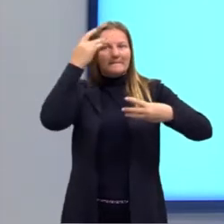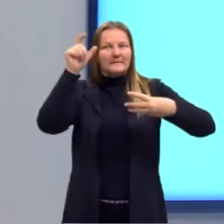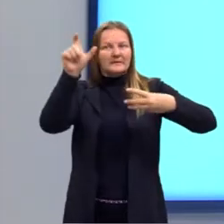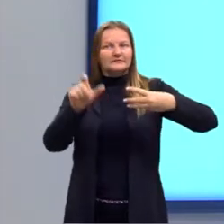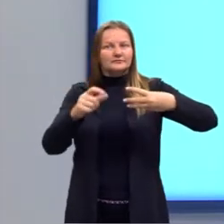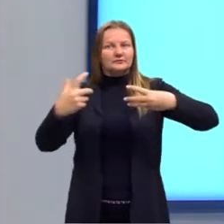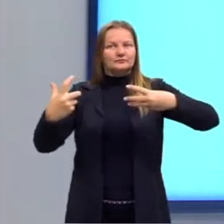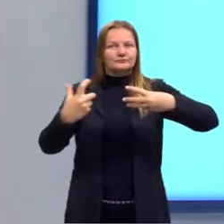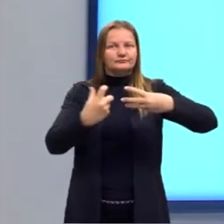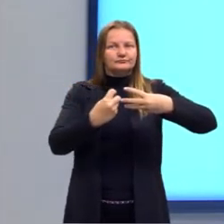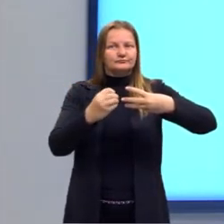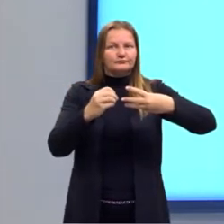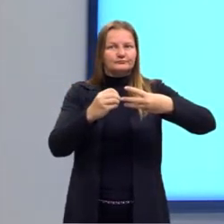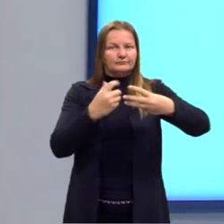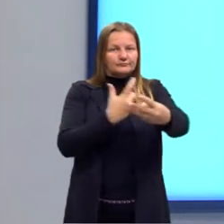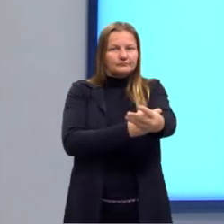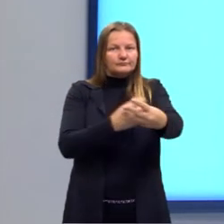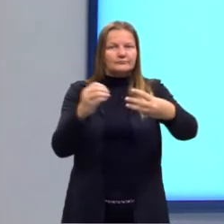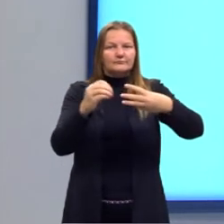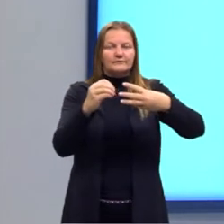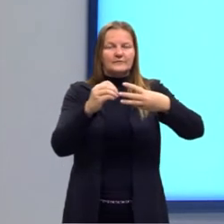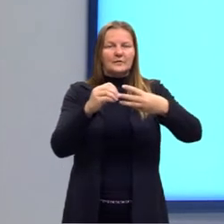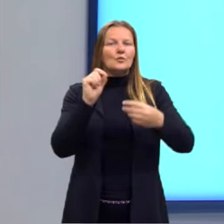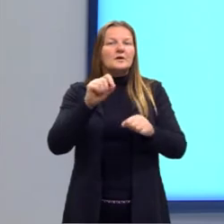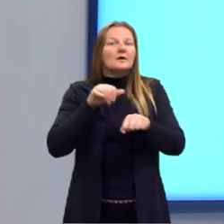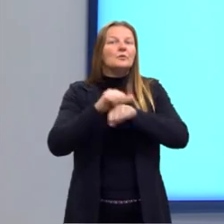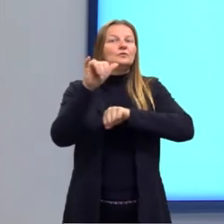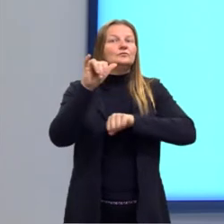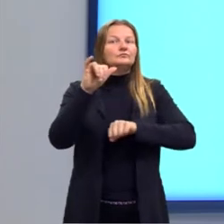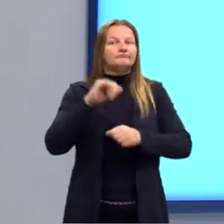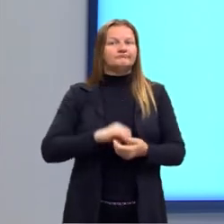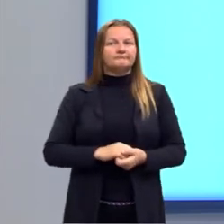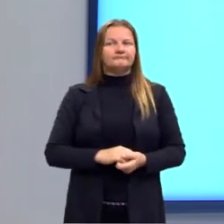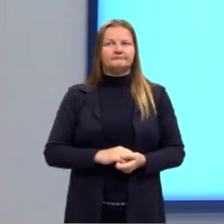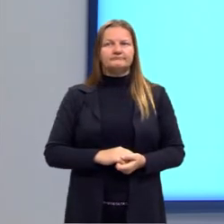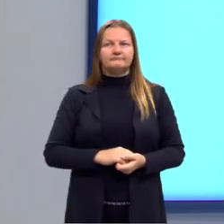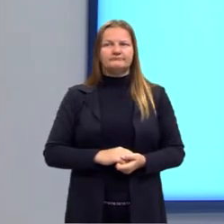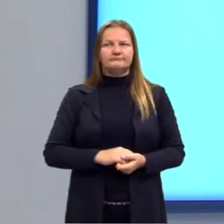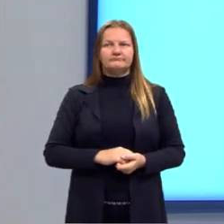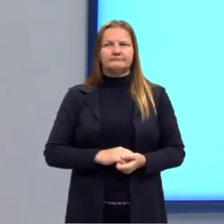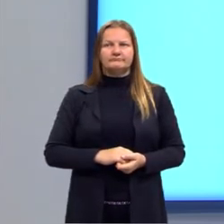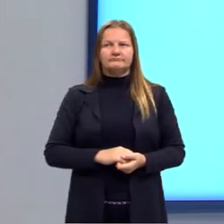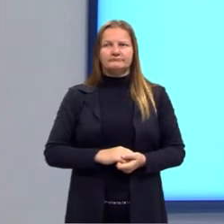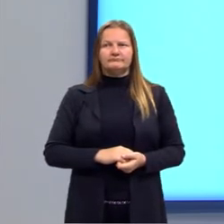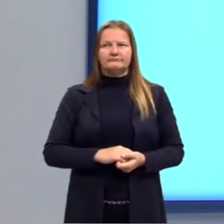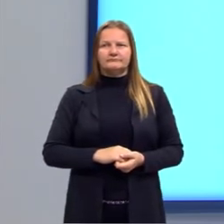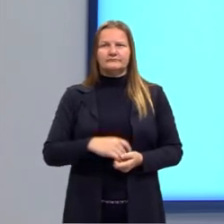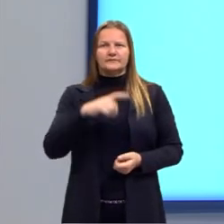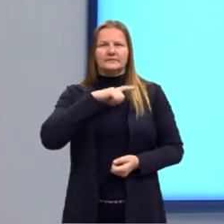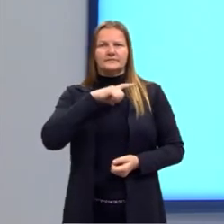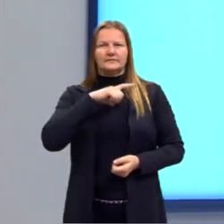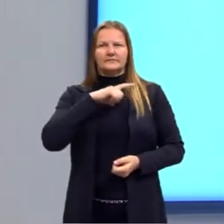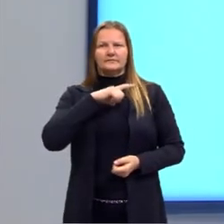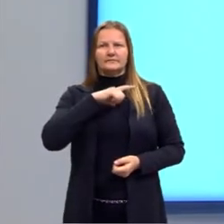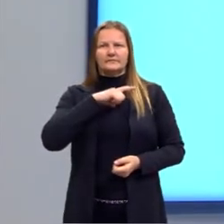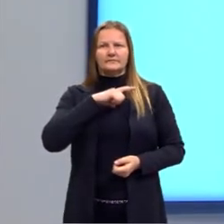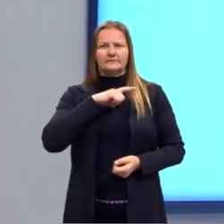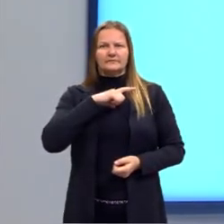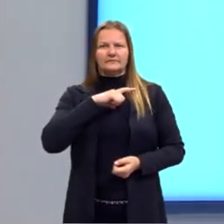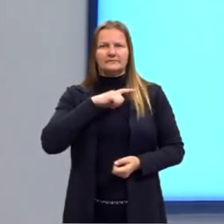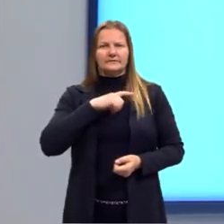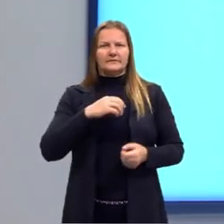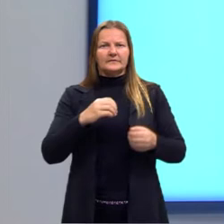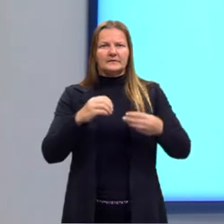aconteceu aconteceram duas situações houve aglutinação das hemácias